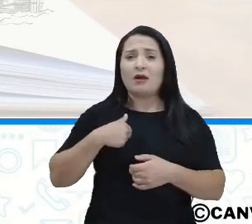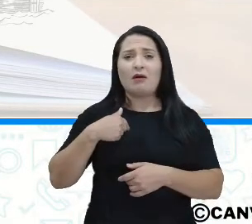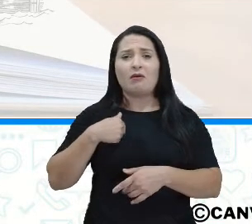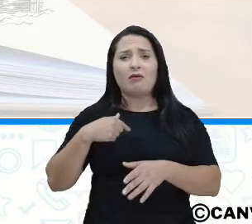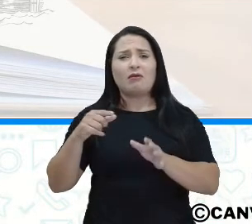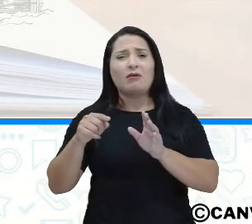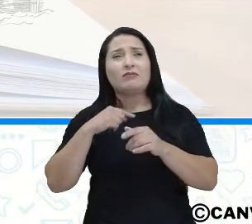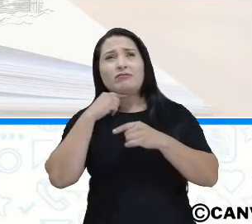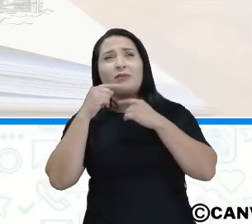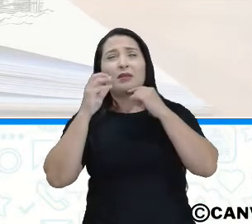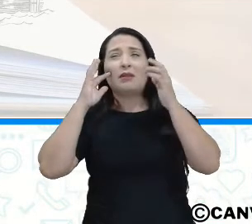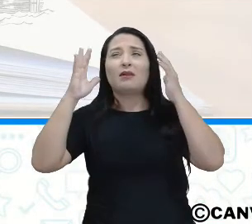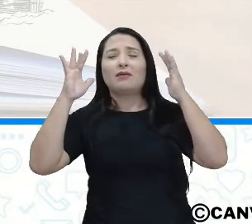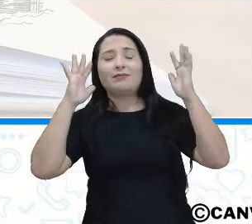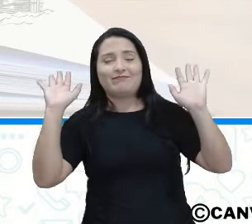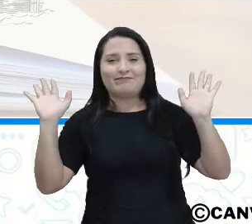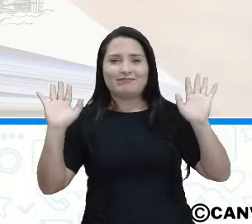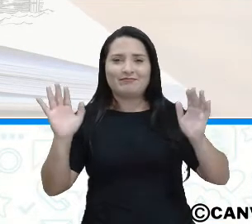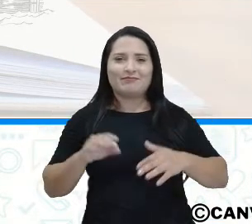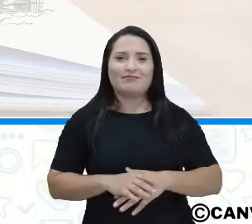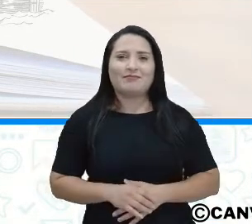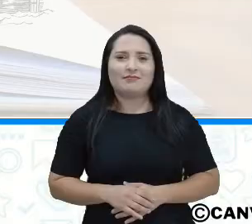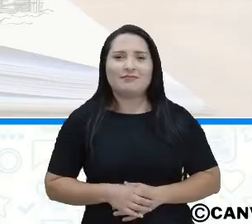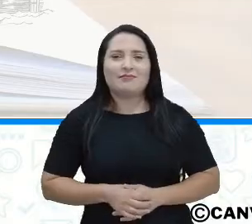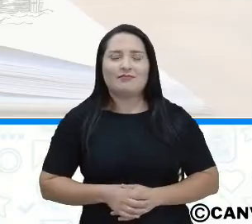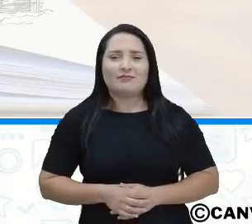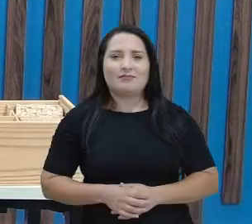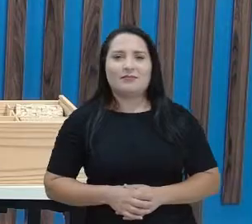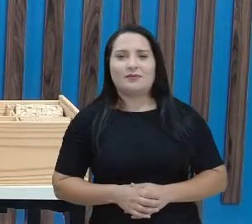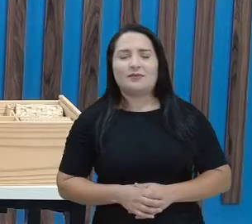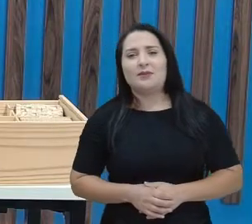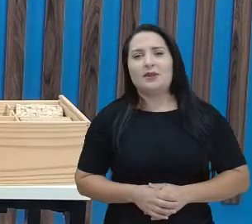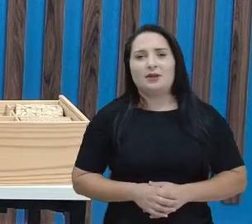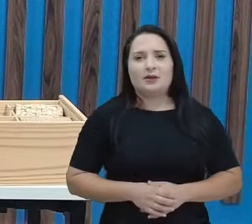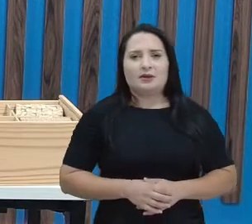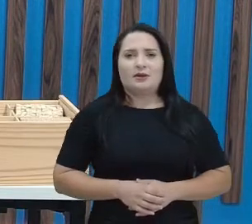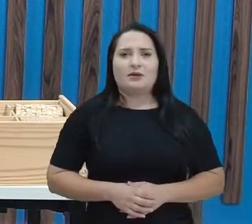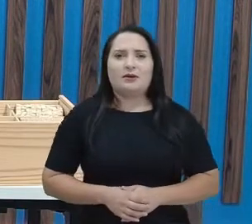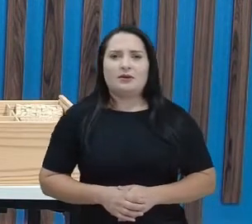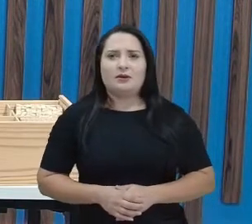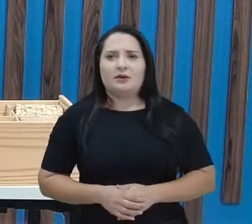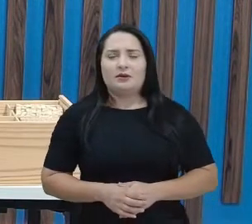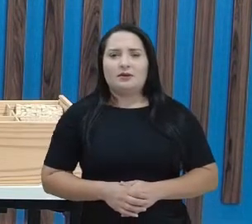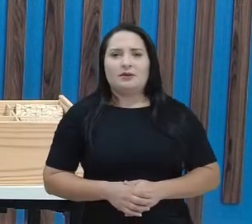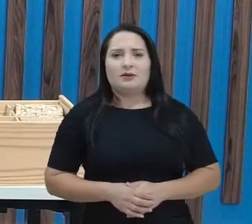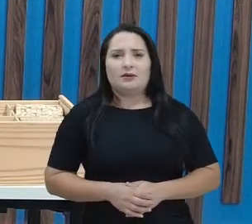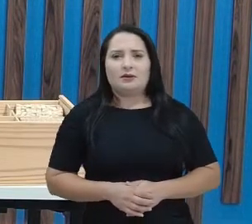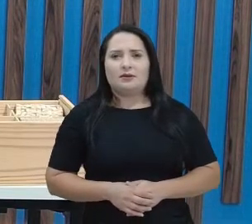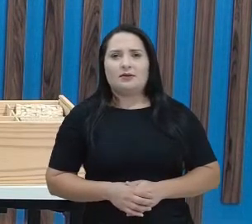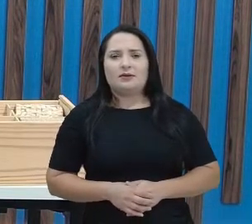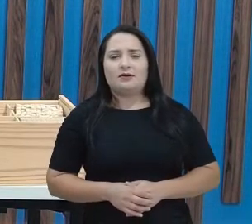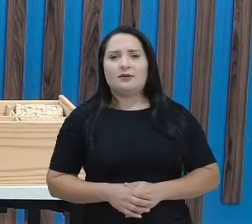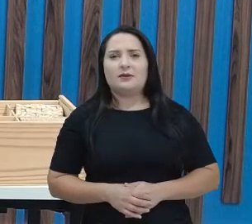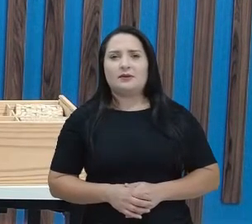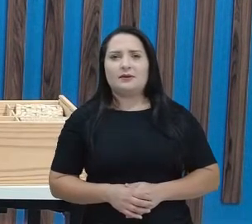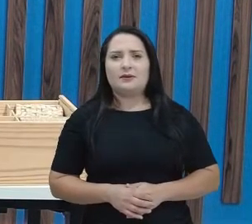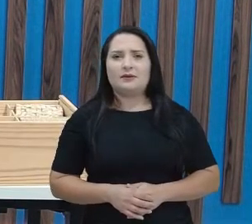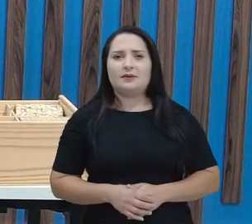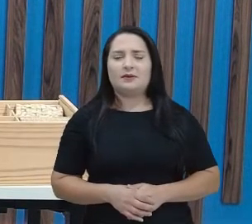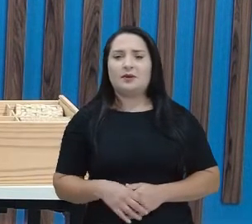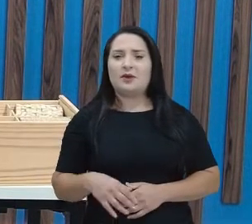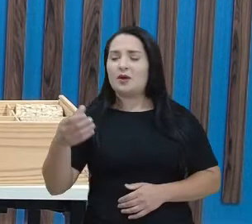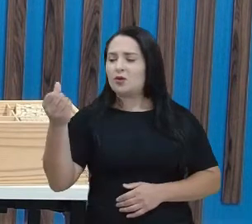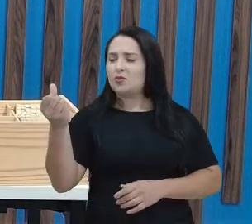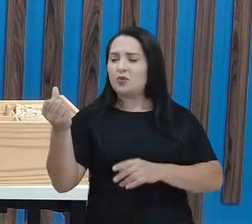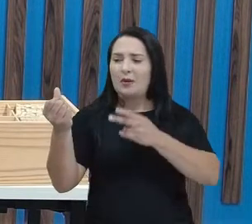estava voando. Aí, o que que acontece? Então, aquele que não mudou o nome, o jeito que eu chamo ele ao ler o número,